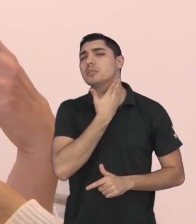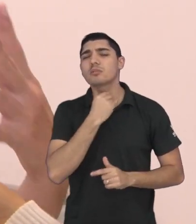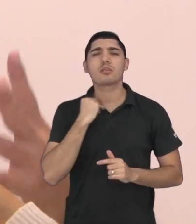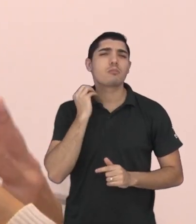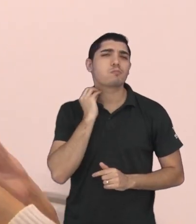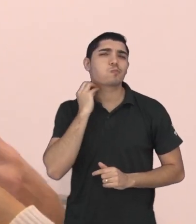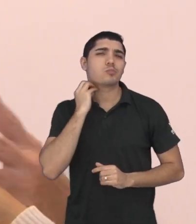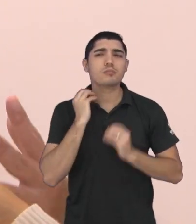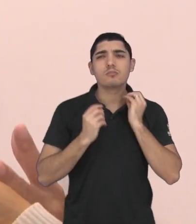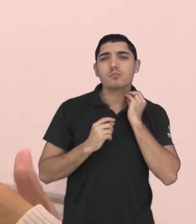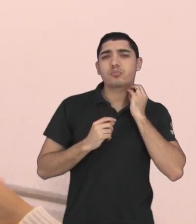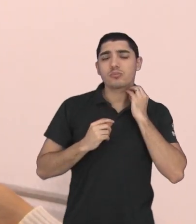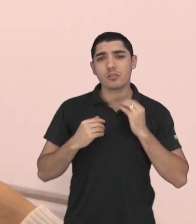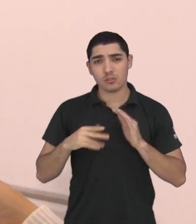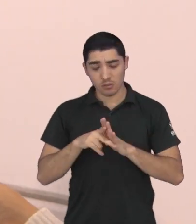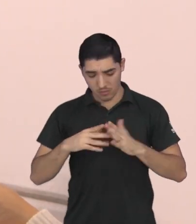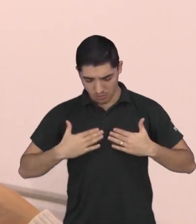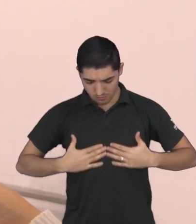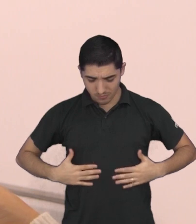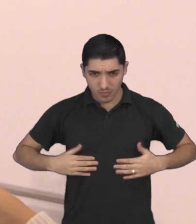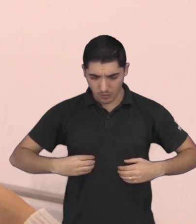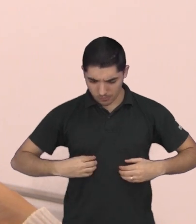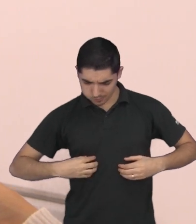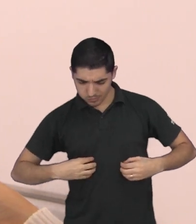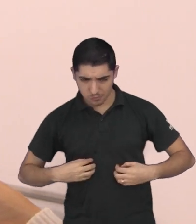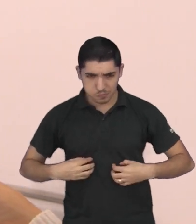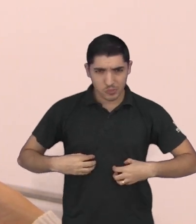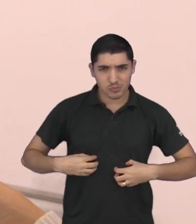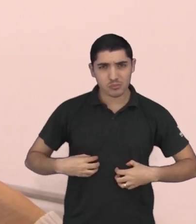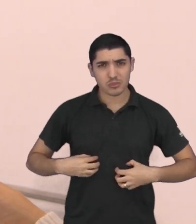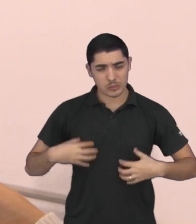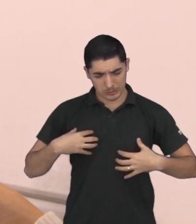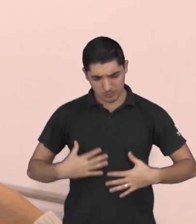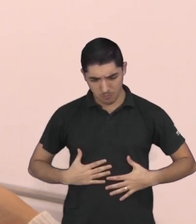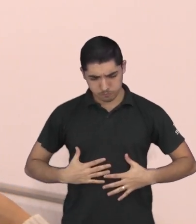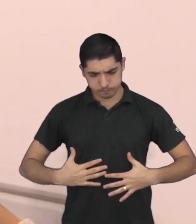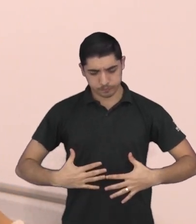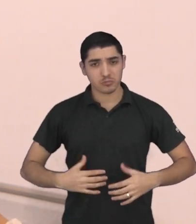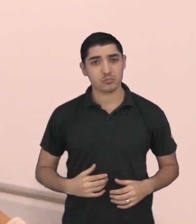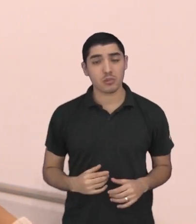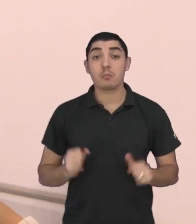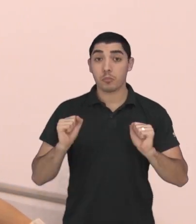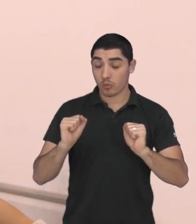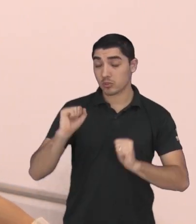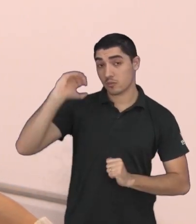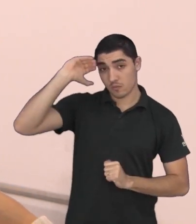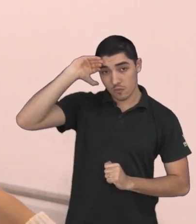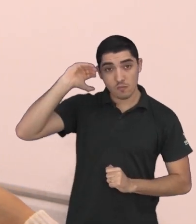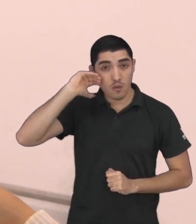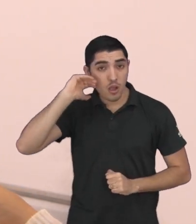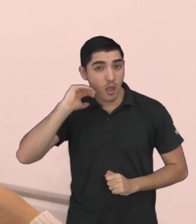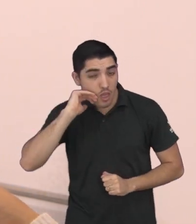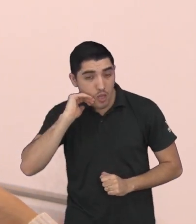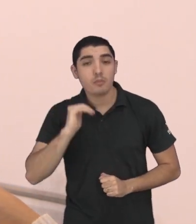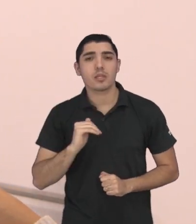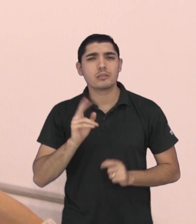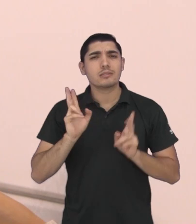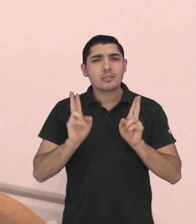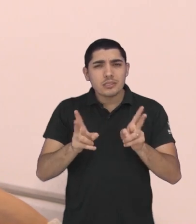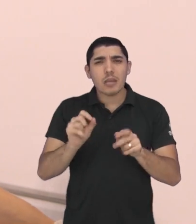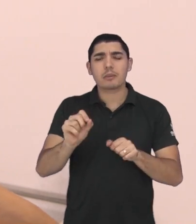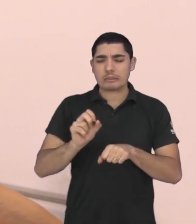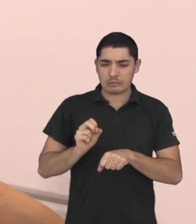com boas ações em São José dos Campos. A concessão da medalha foi iniciativa do vereador Marcelo Garcia.